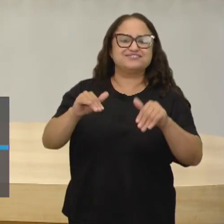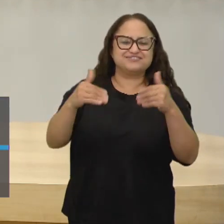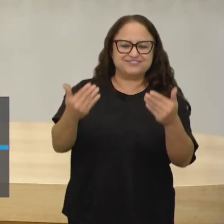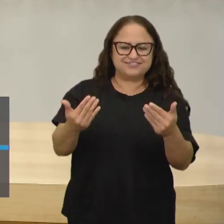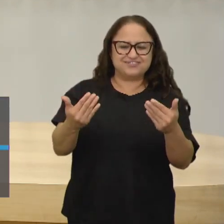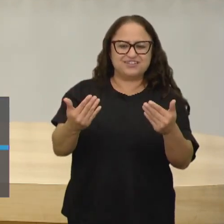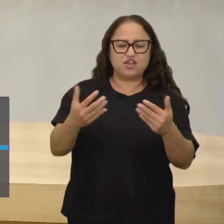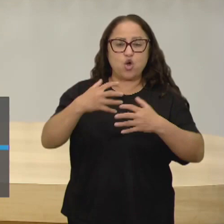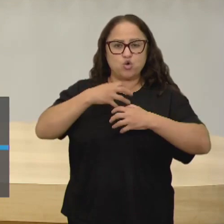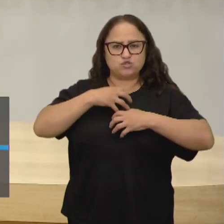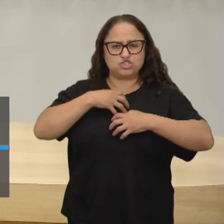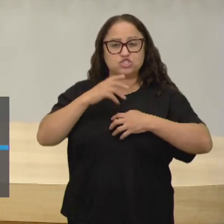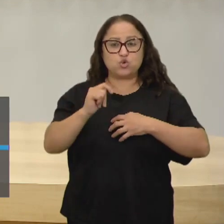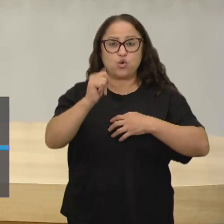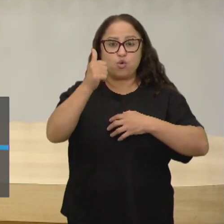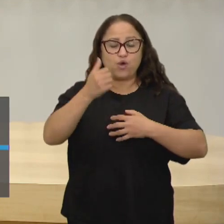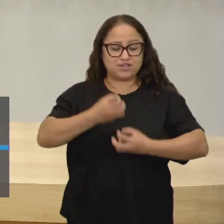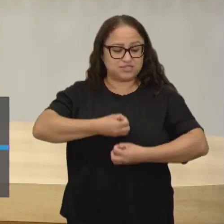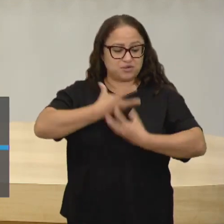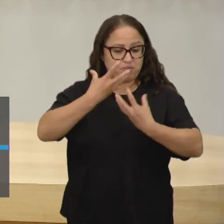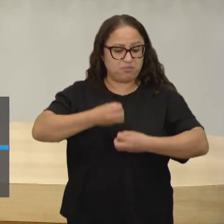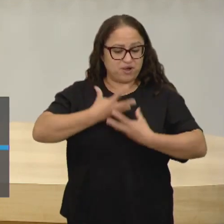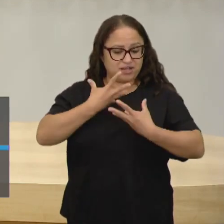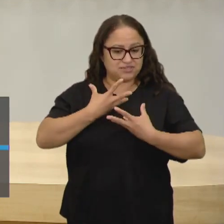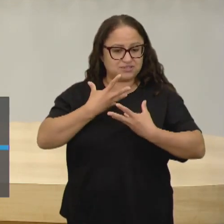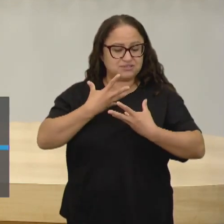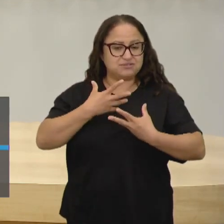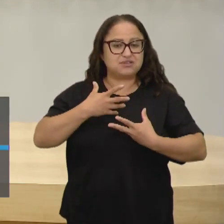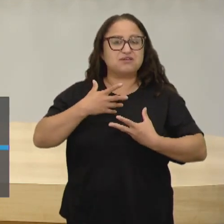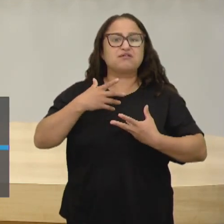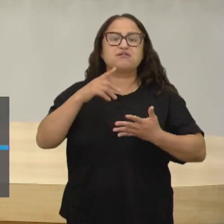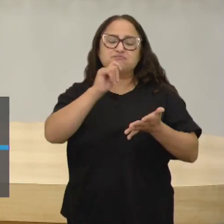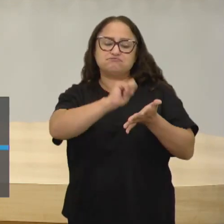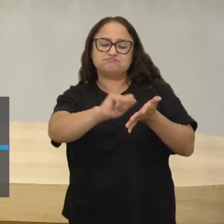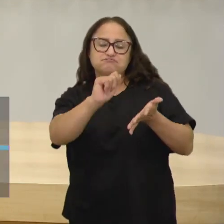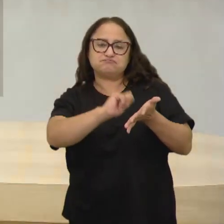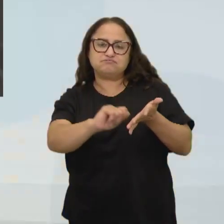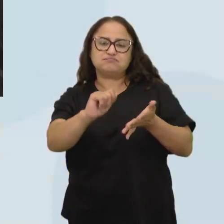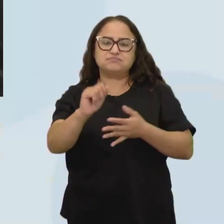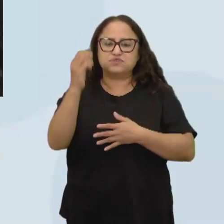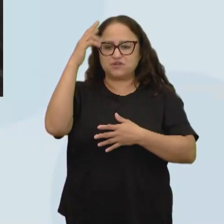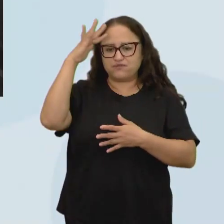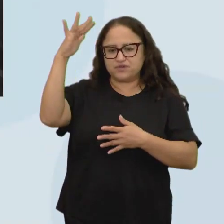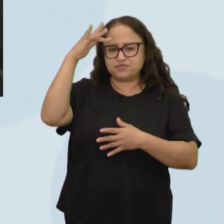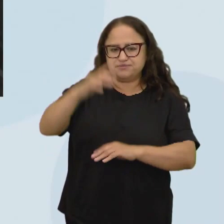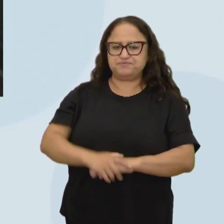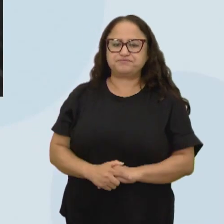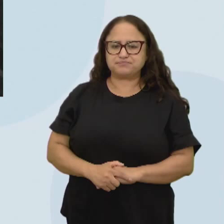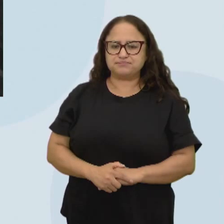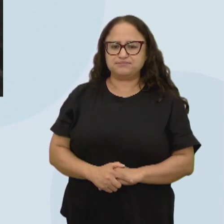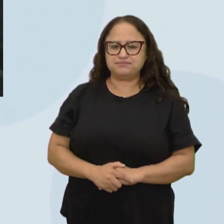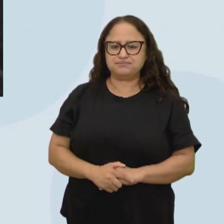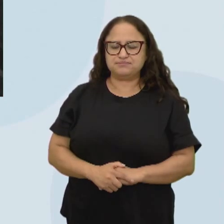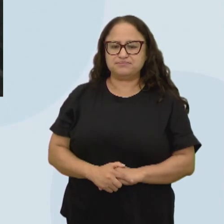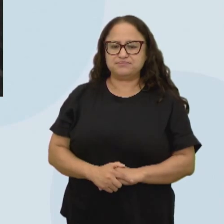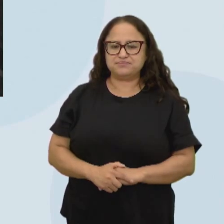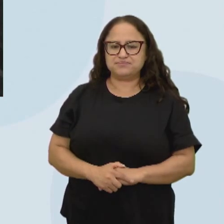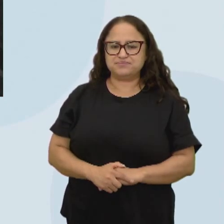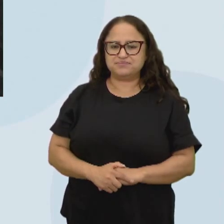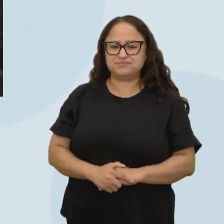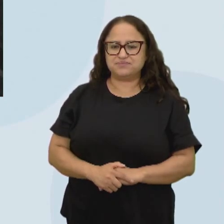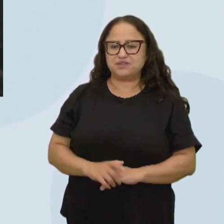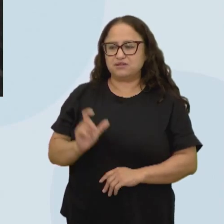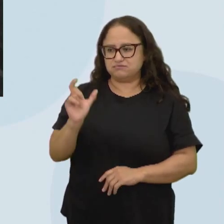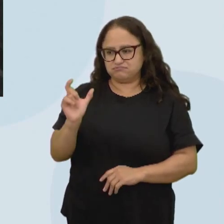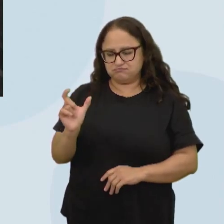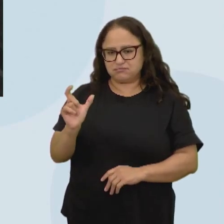sua forma quase poética de se expressar filosoficamente. Então, vamos ler aí um trechinho, vejam aí na tela. Um